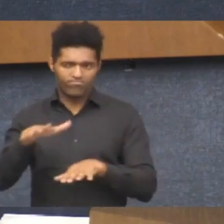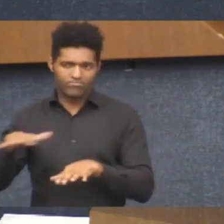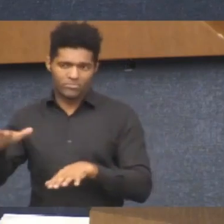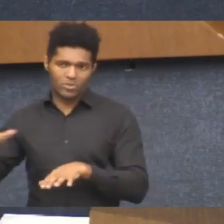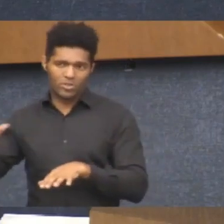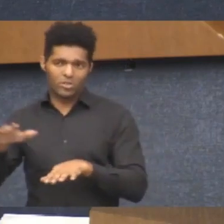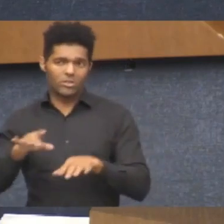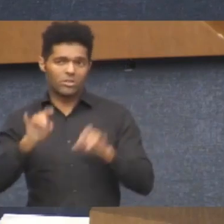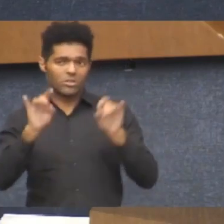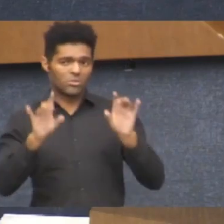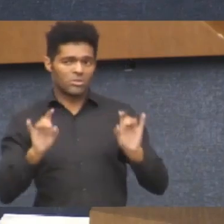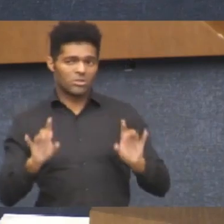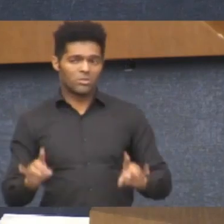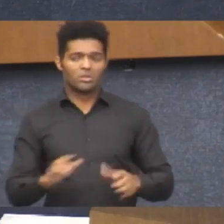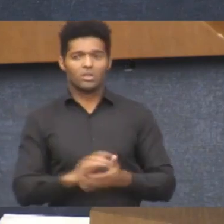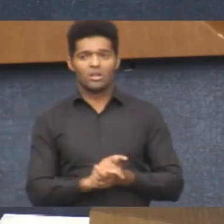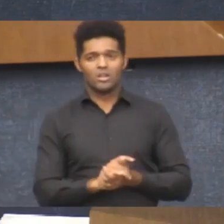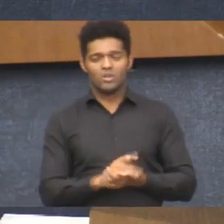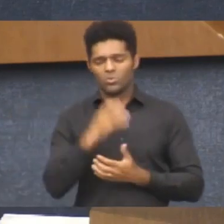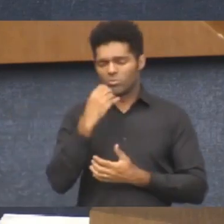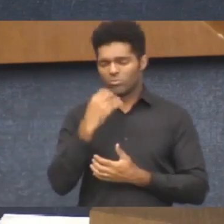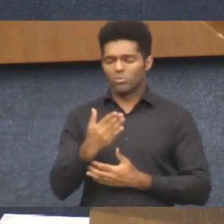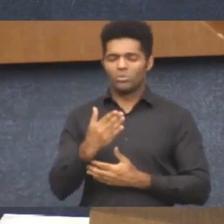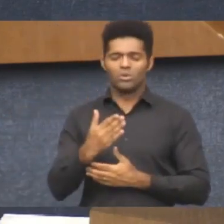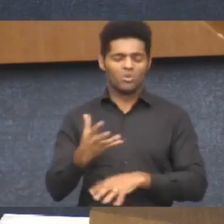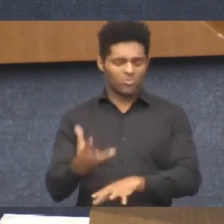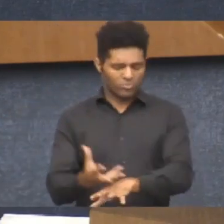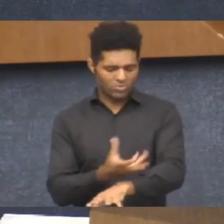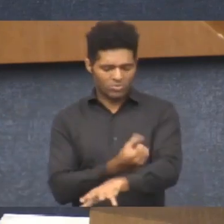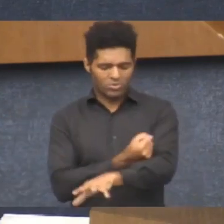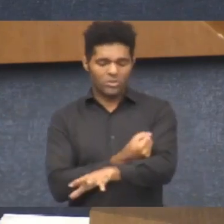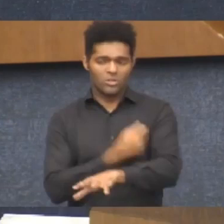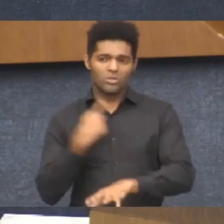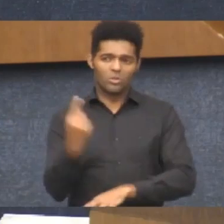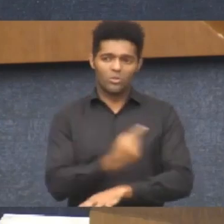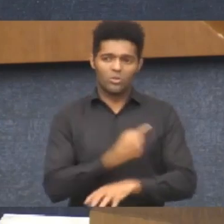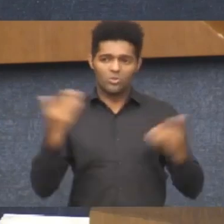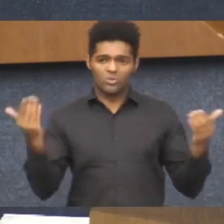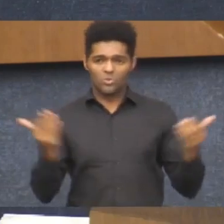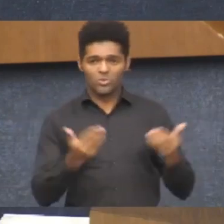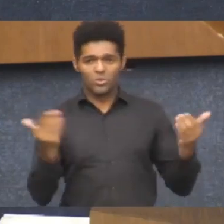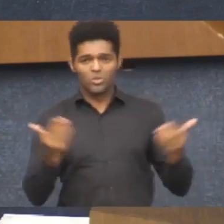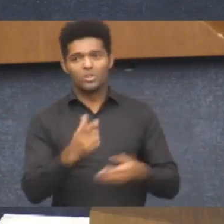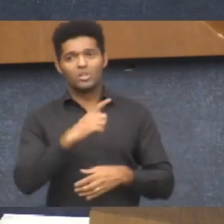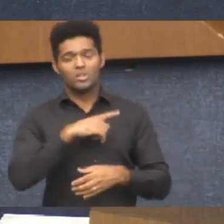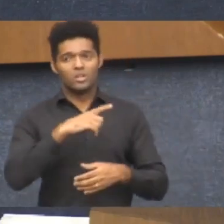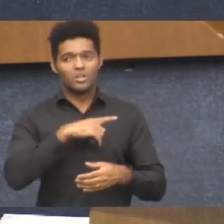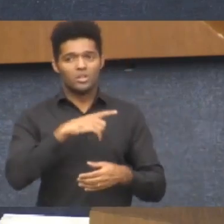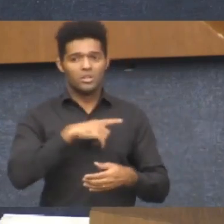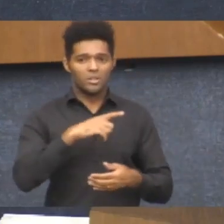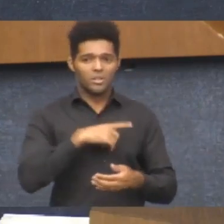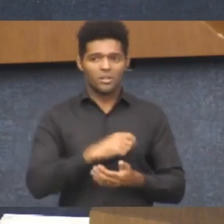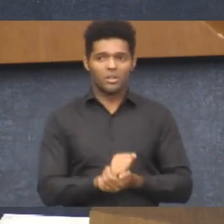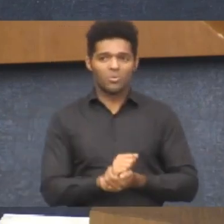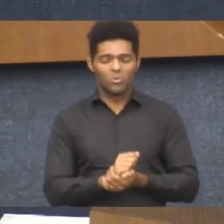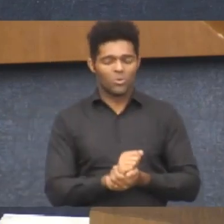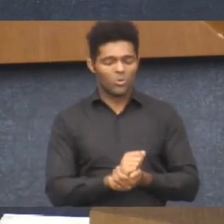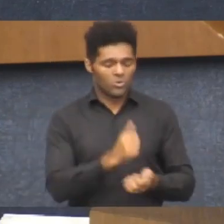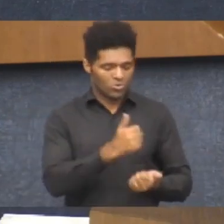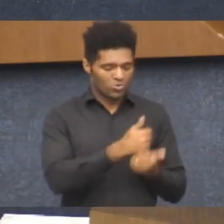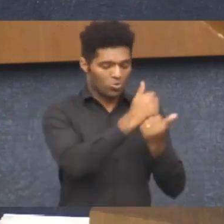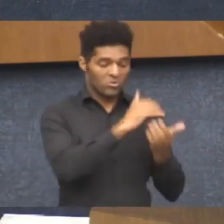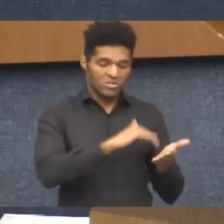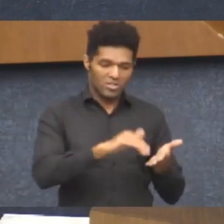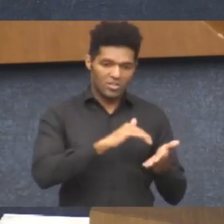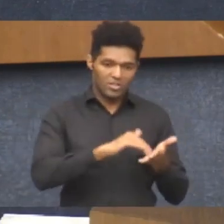aí é bacana, é realmente muito emocionante. A gente hoje tem um MFC subsecretário em Belo Horizonte.